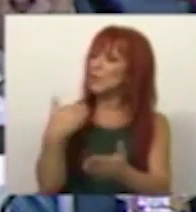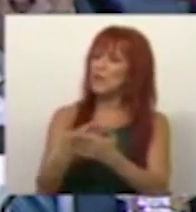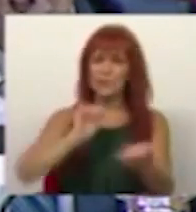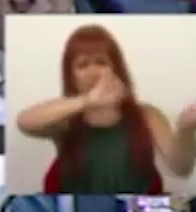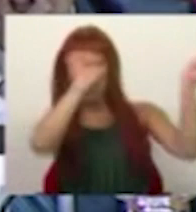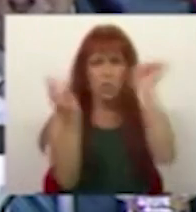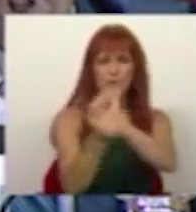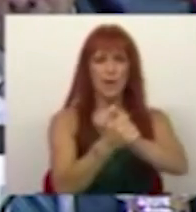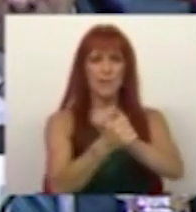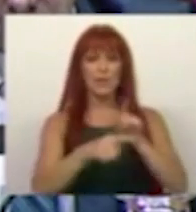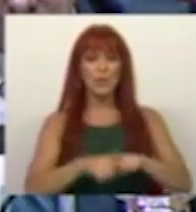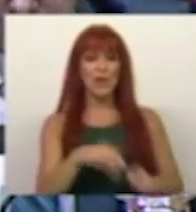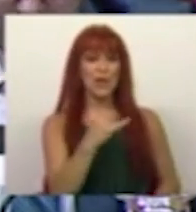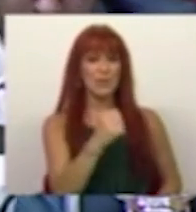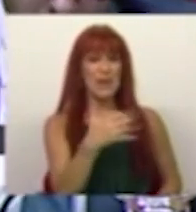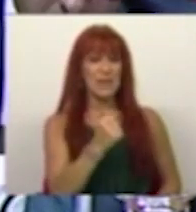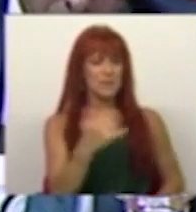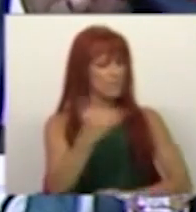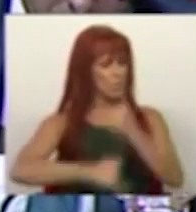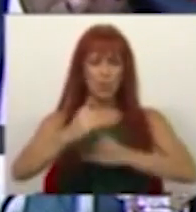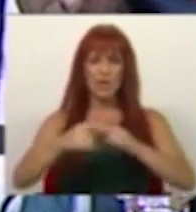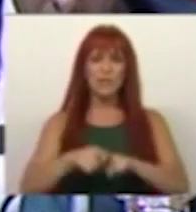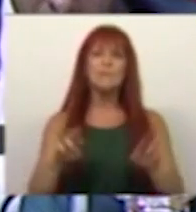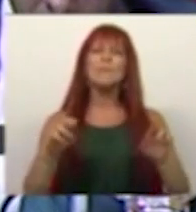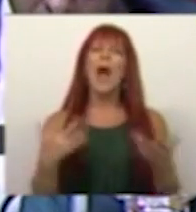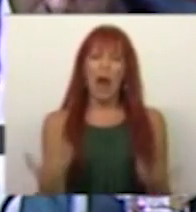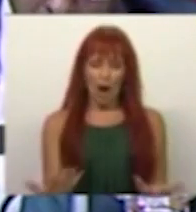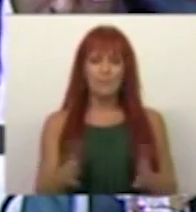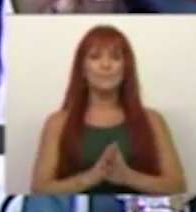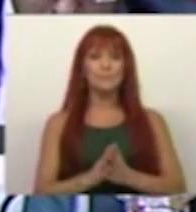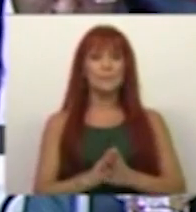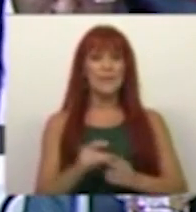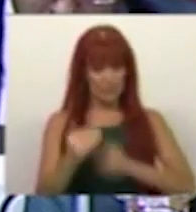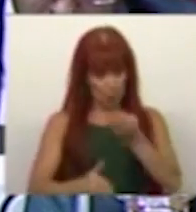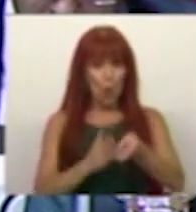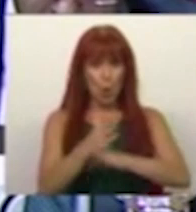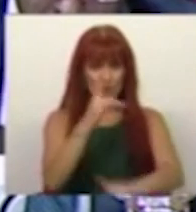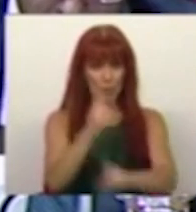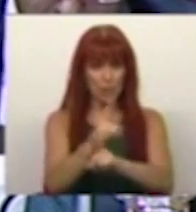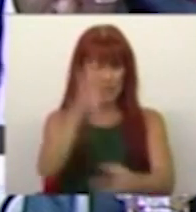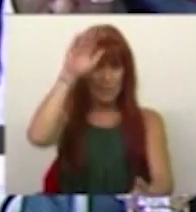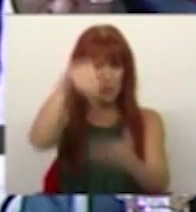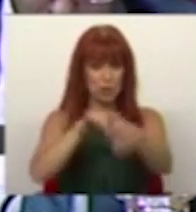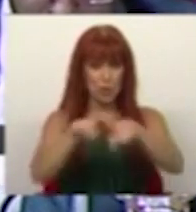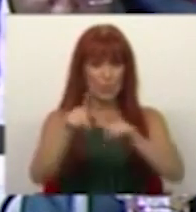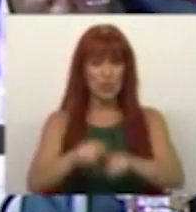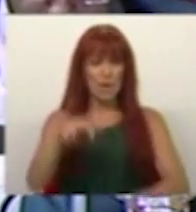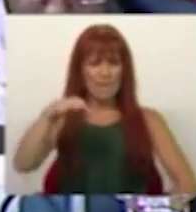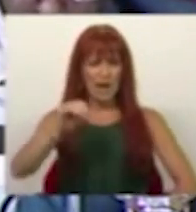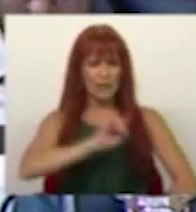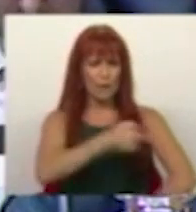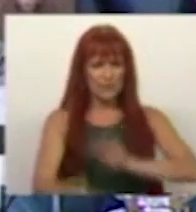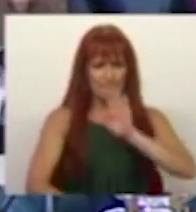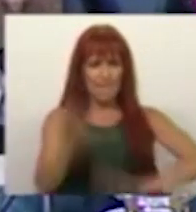a mudança em 2015 e que desejavam agora a prossecução da mesma solução política com um PS